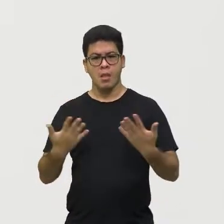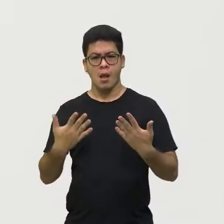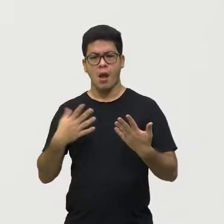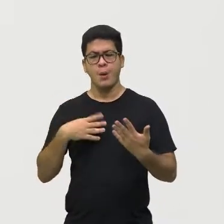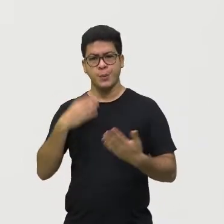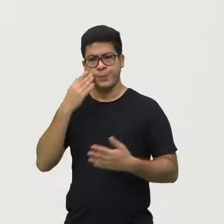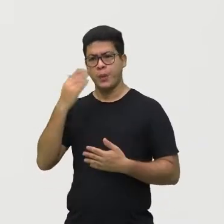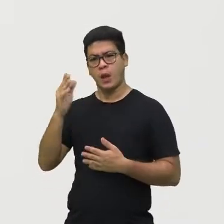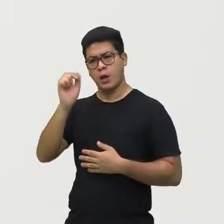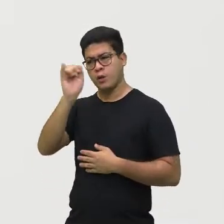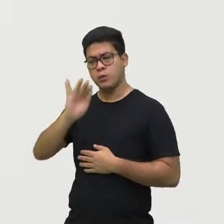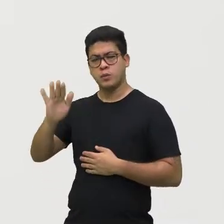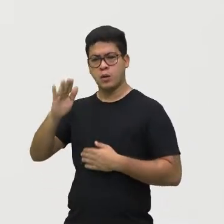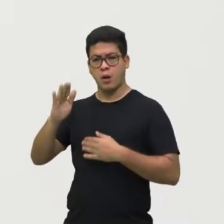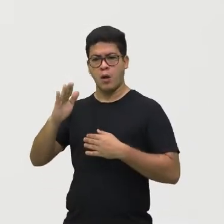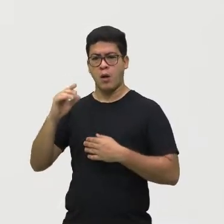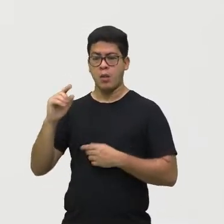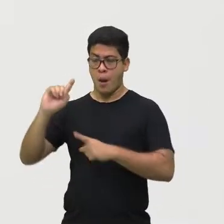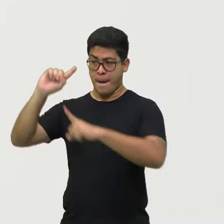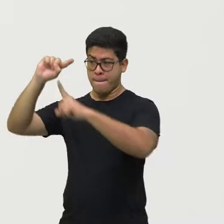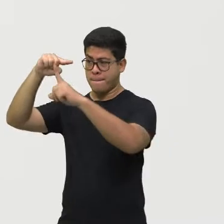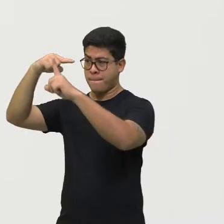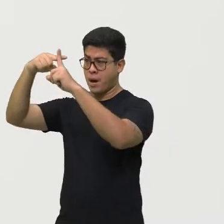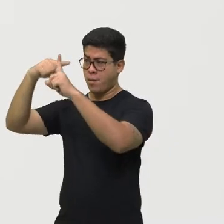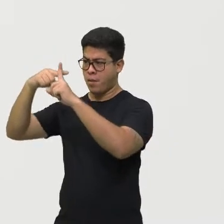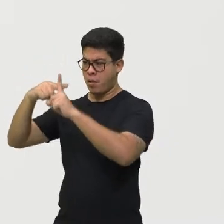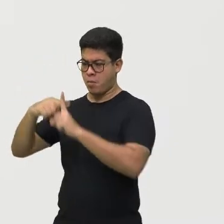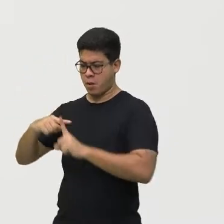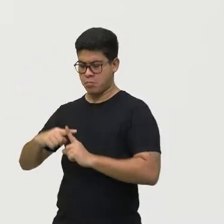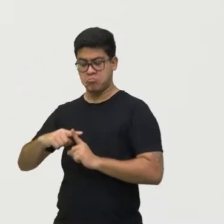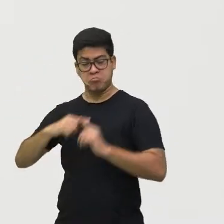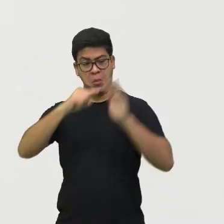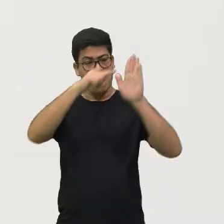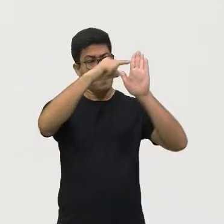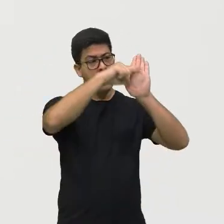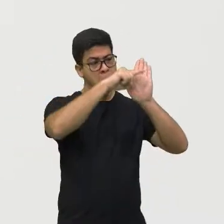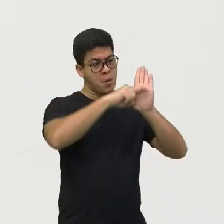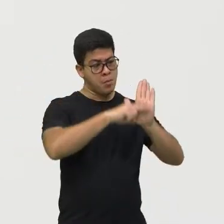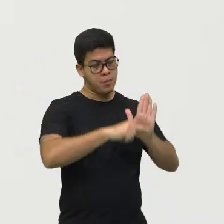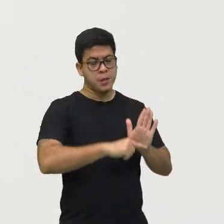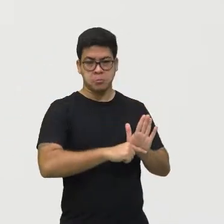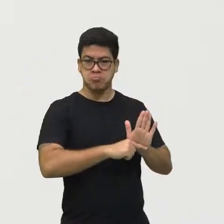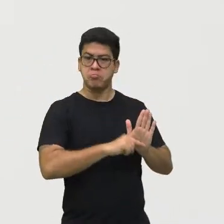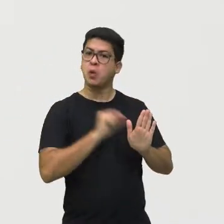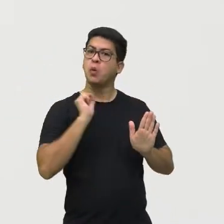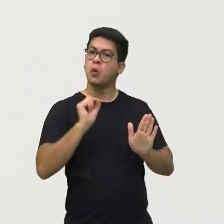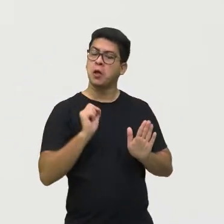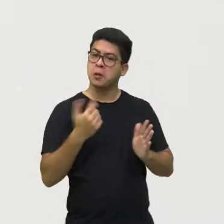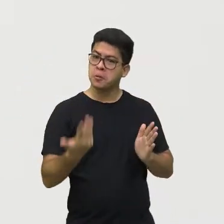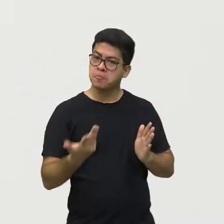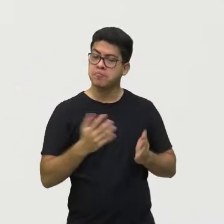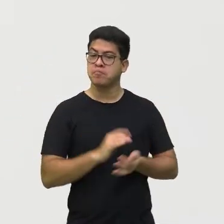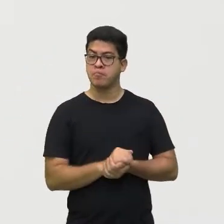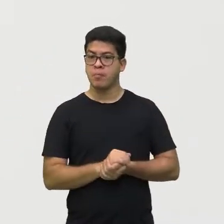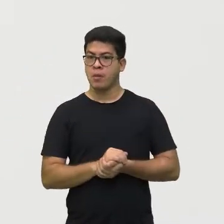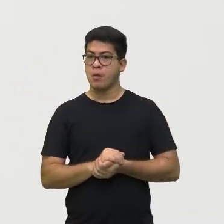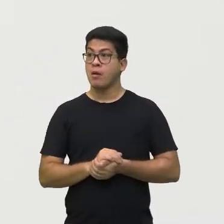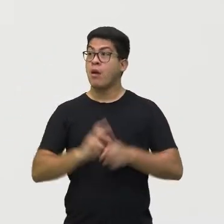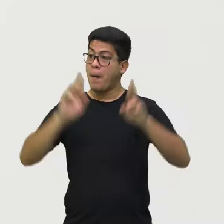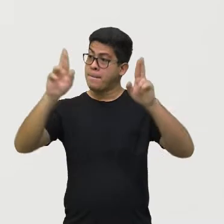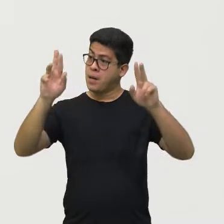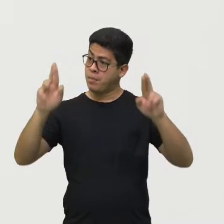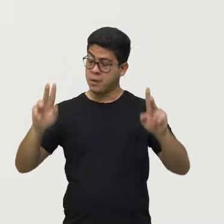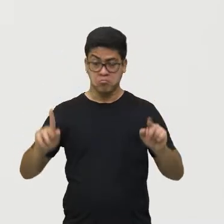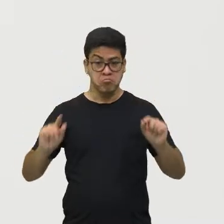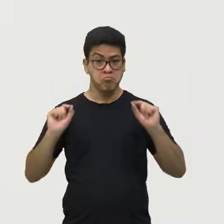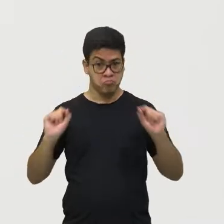placas paralelas ao lado da figura, né? Esse caso aqui, eu tenho o caso de duas placas paralelas com sinais opostos